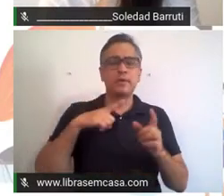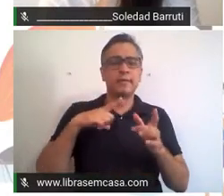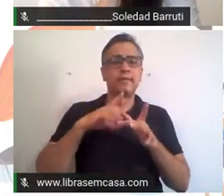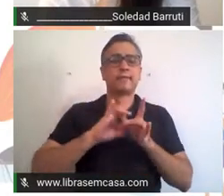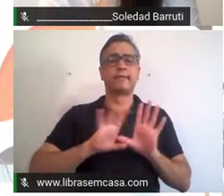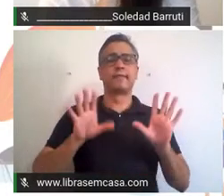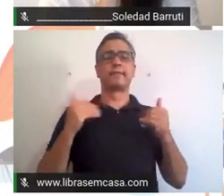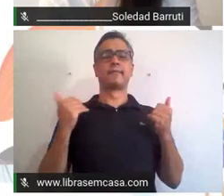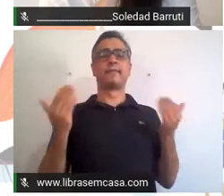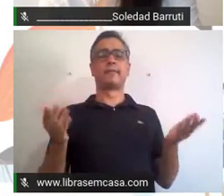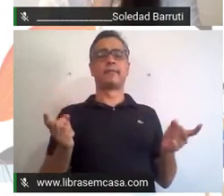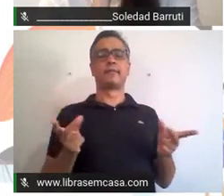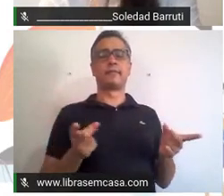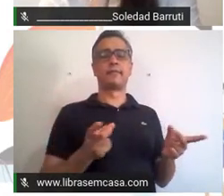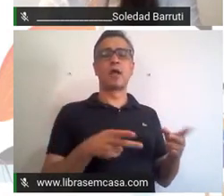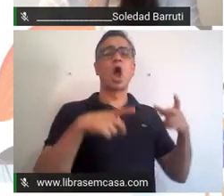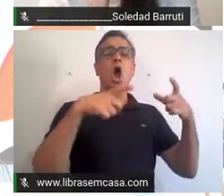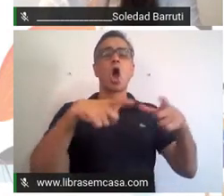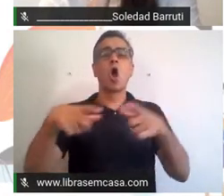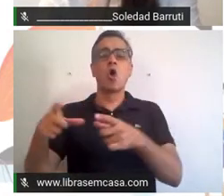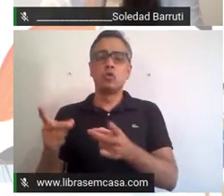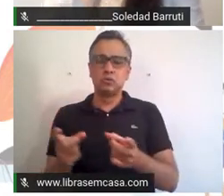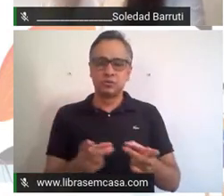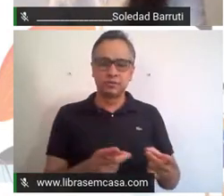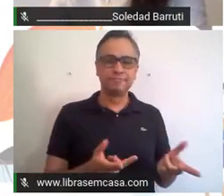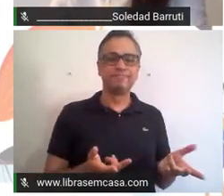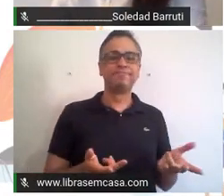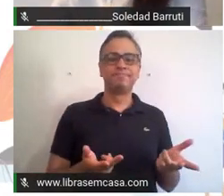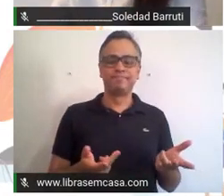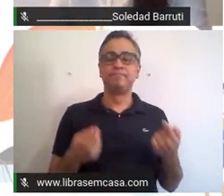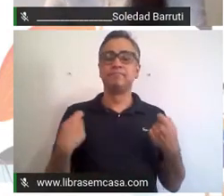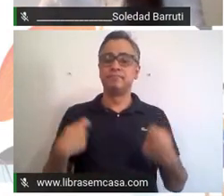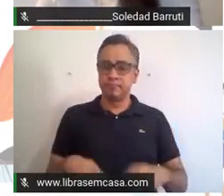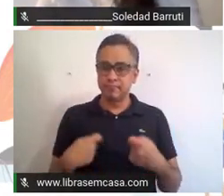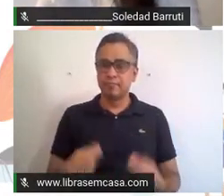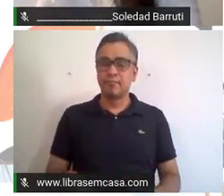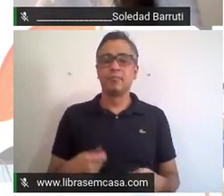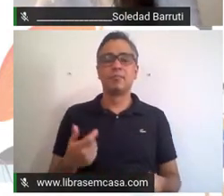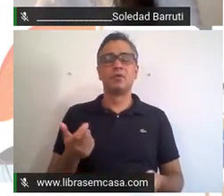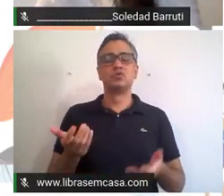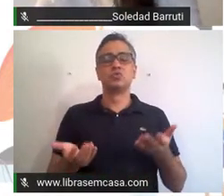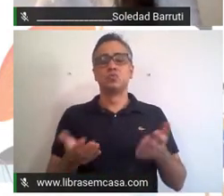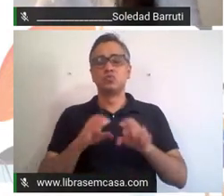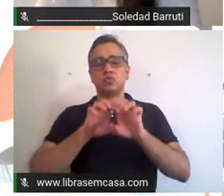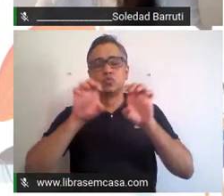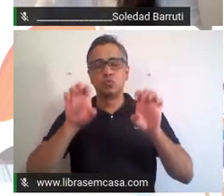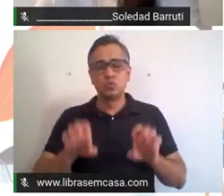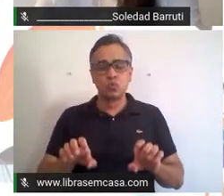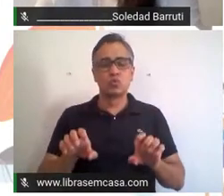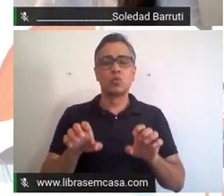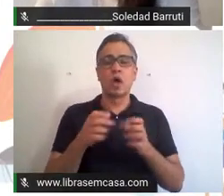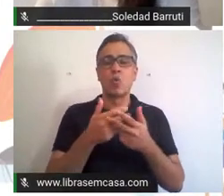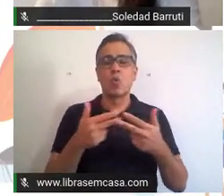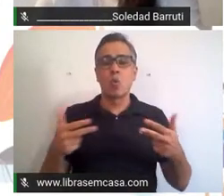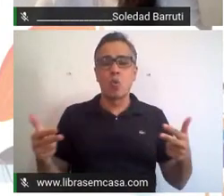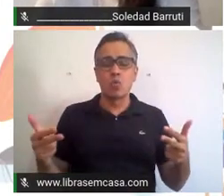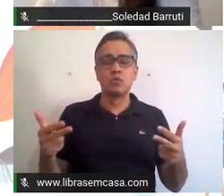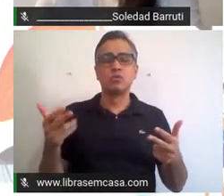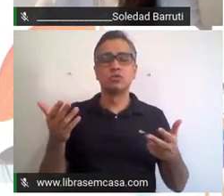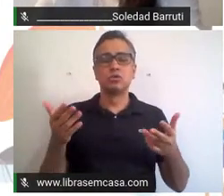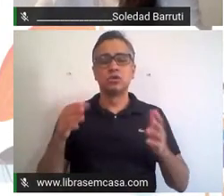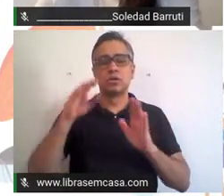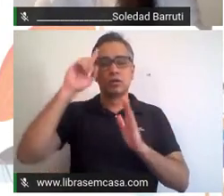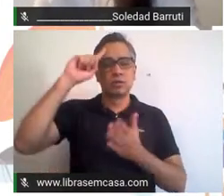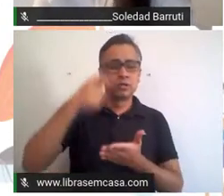Por isso, a gente precisa de medidas estruturais para mudar isso. Quais são essas medidas estruturais? São medidas que nós já